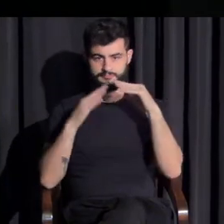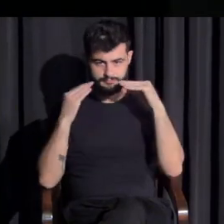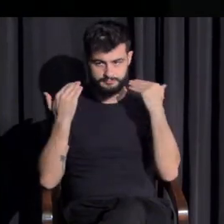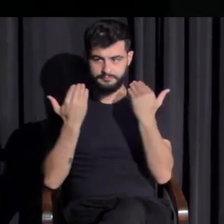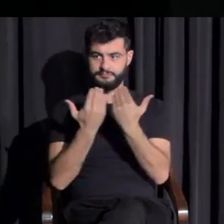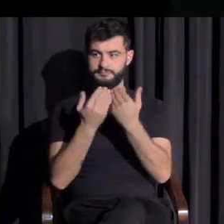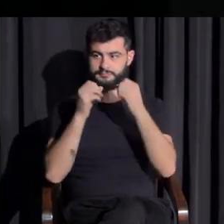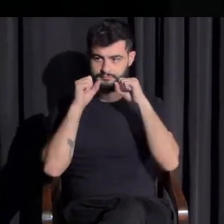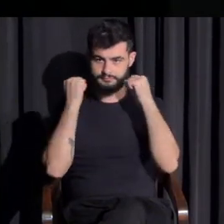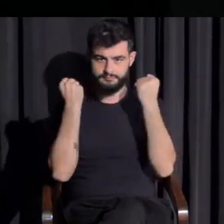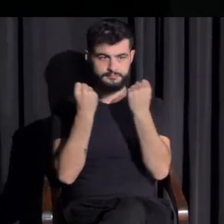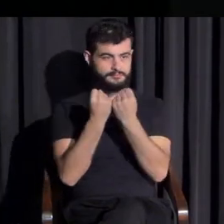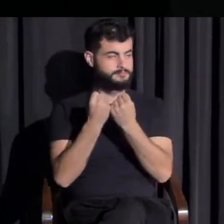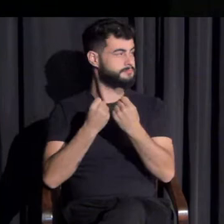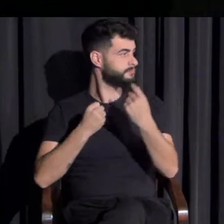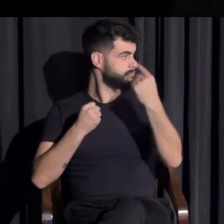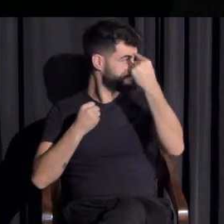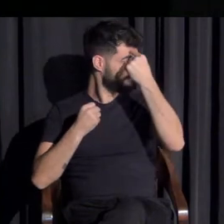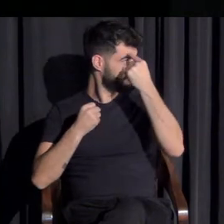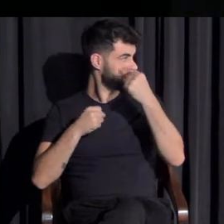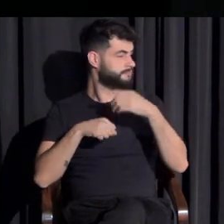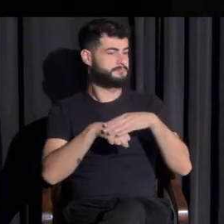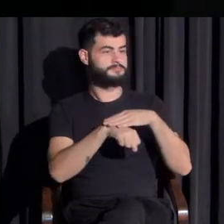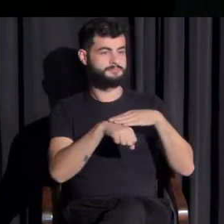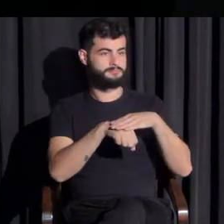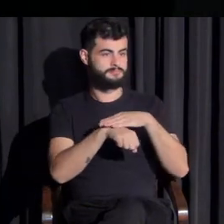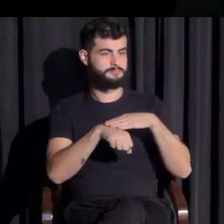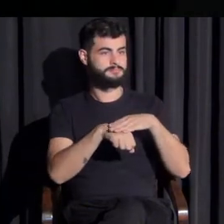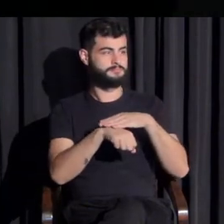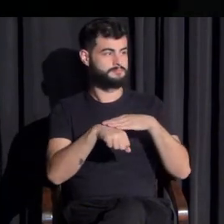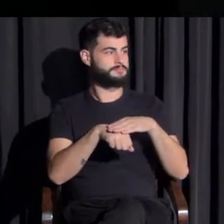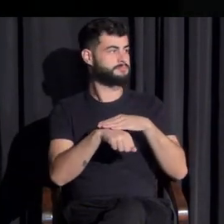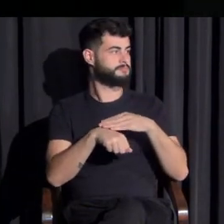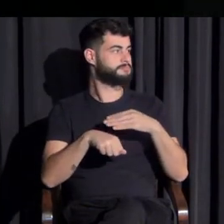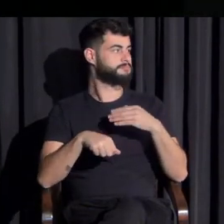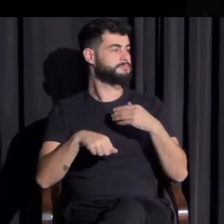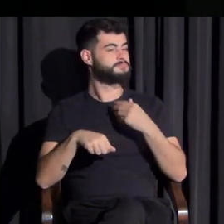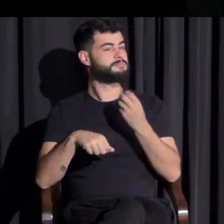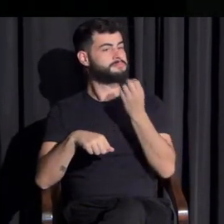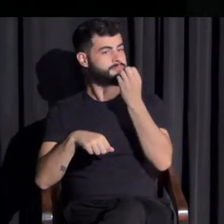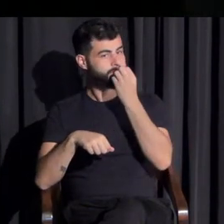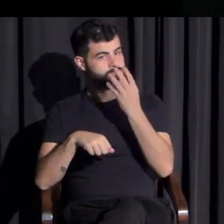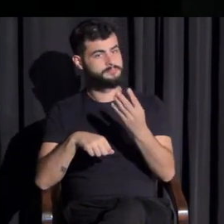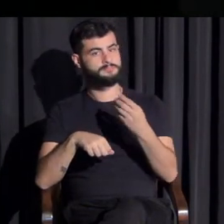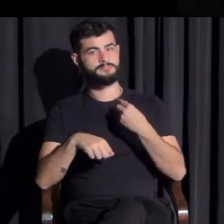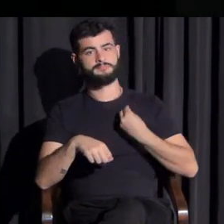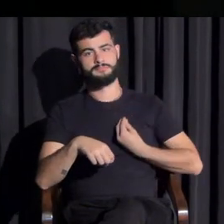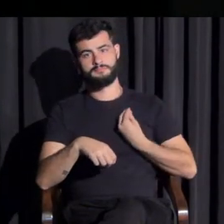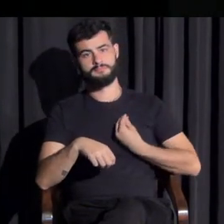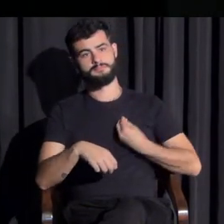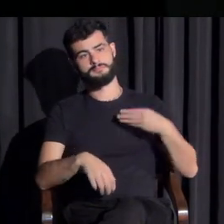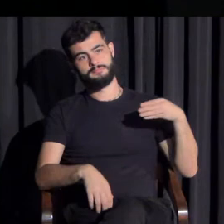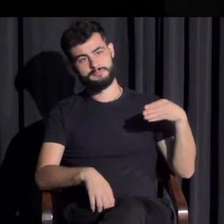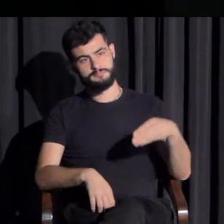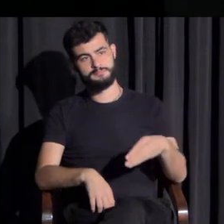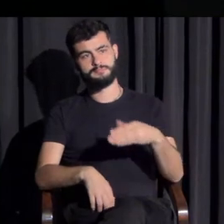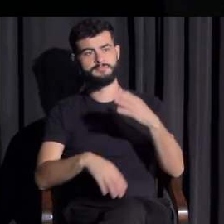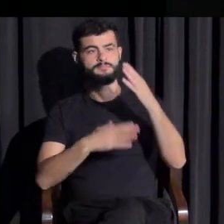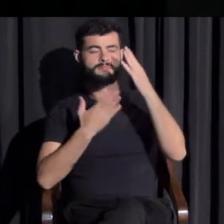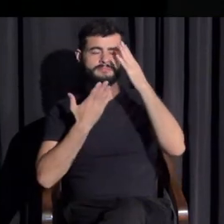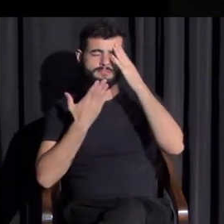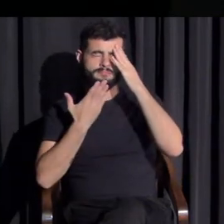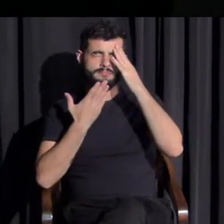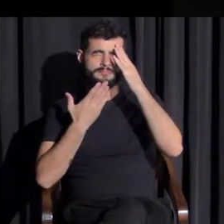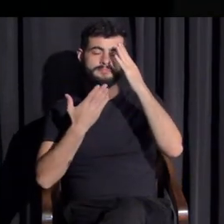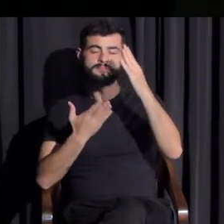salas lotadas assim que cheguei, né, então é sempre muito bom estar aqui e agradeço imensamente